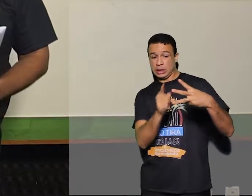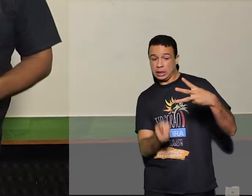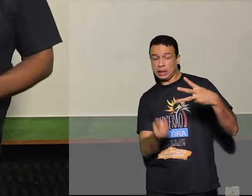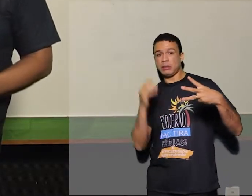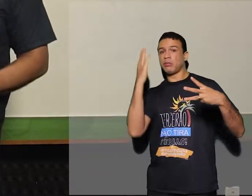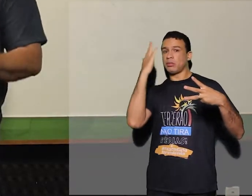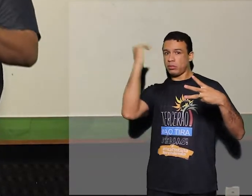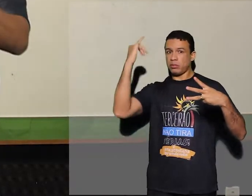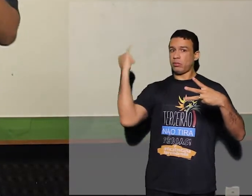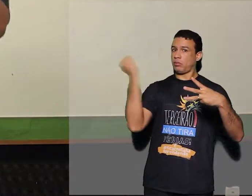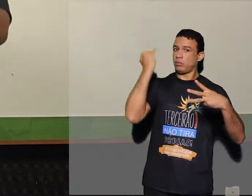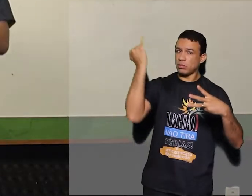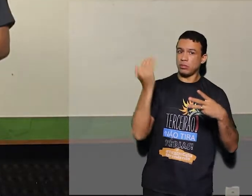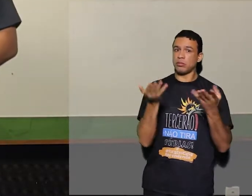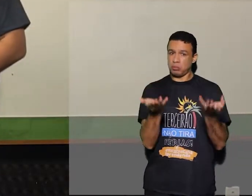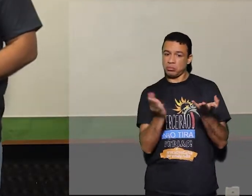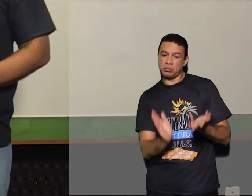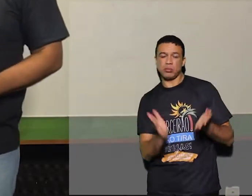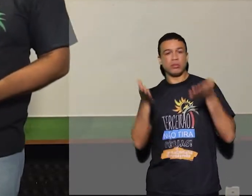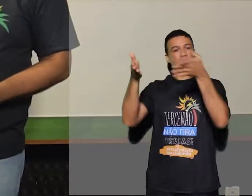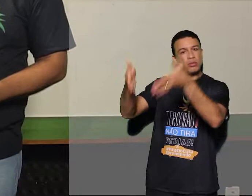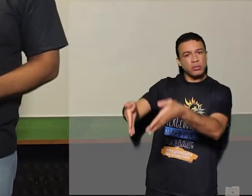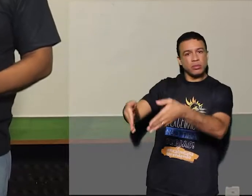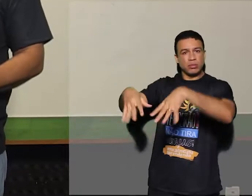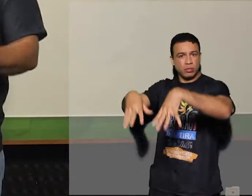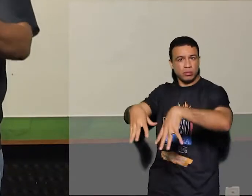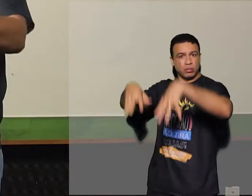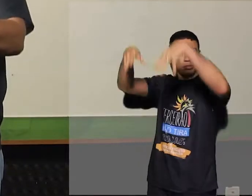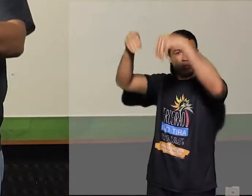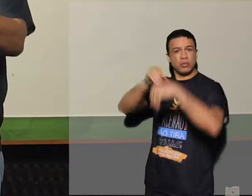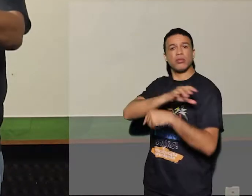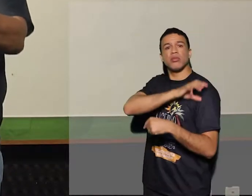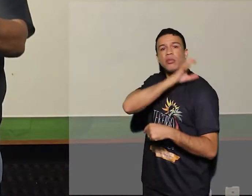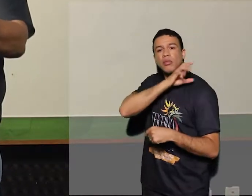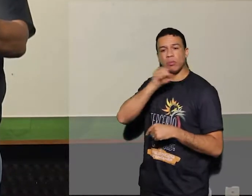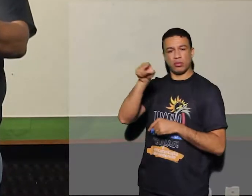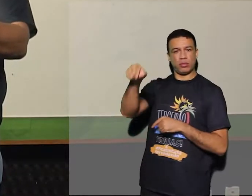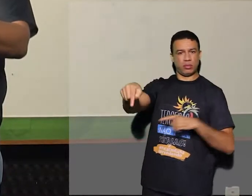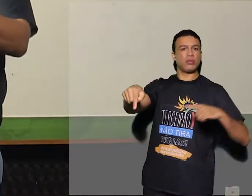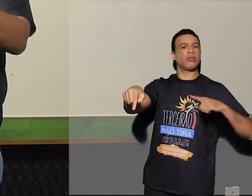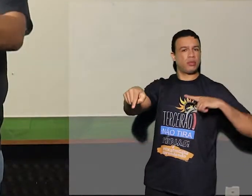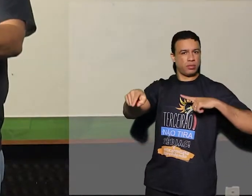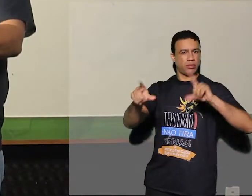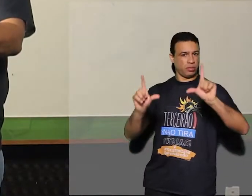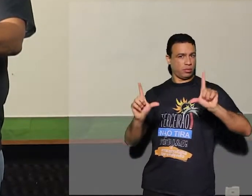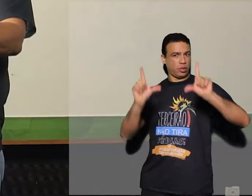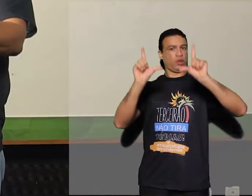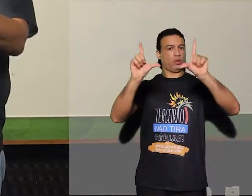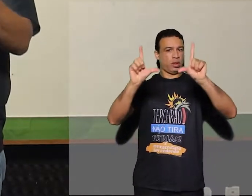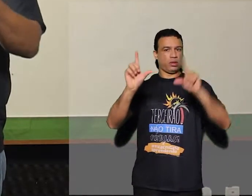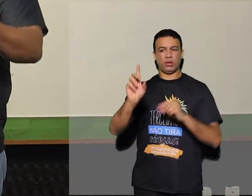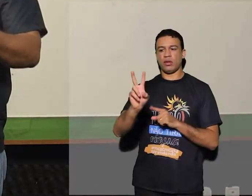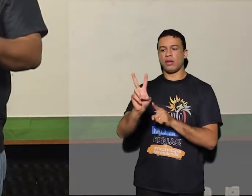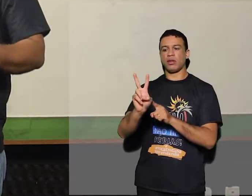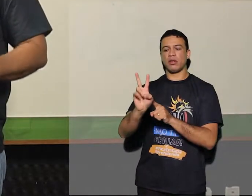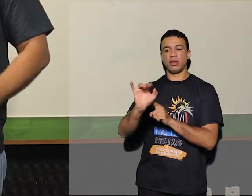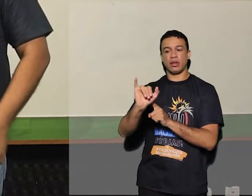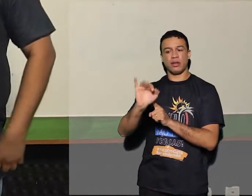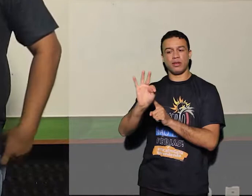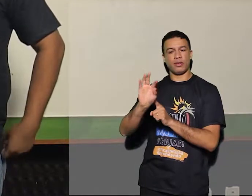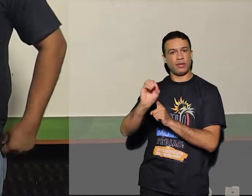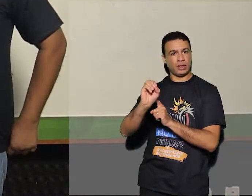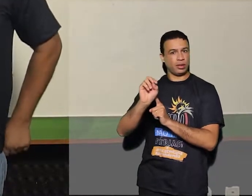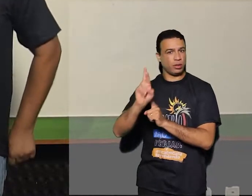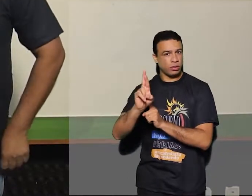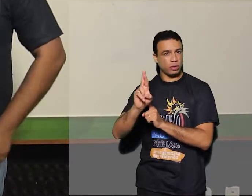pulo lá no Palácio Leões, que deve estar aberto para visitação nos próximos meses, tem um quadro de Vitor Meirelles, desse pintor acadêmico brasileiro